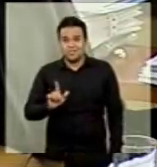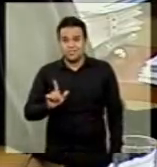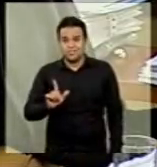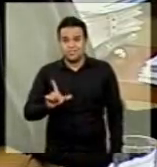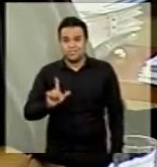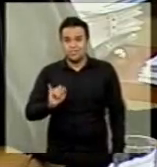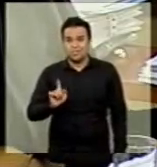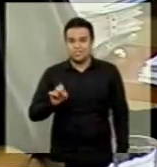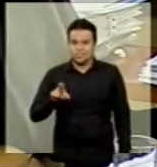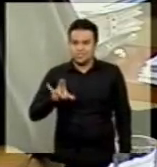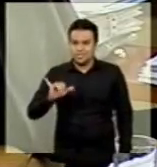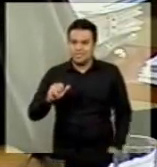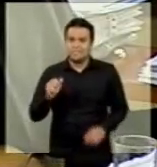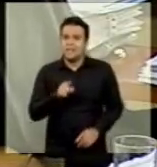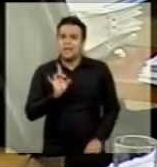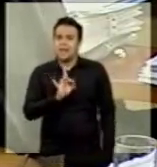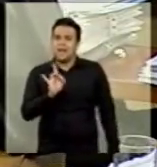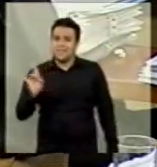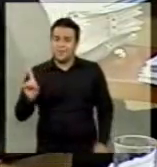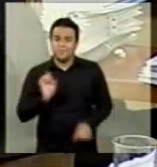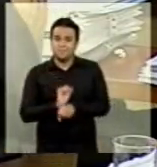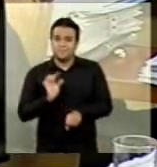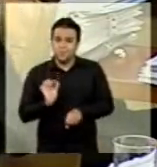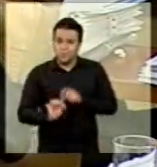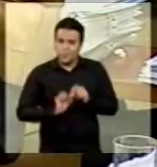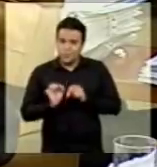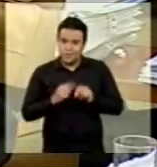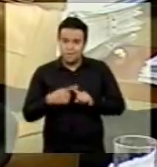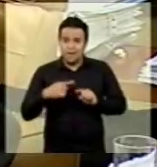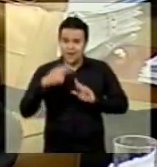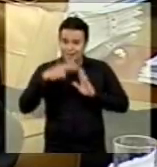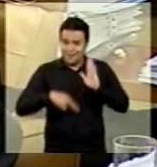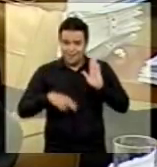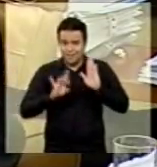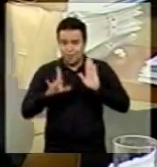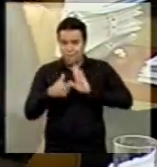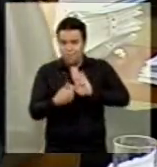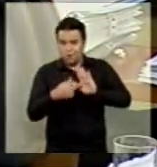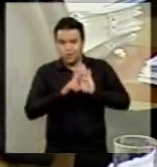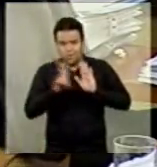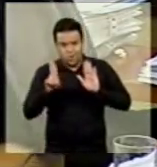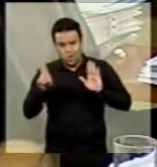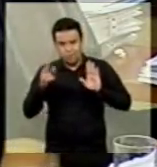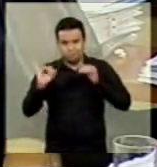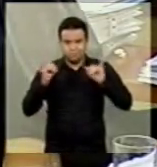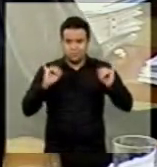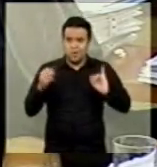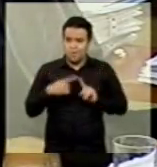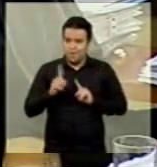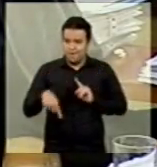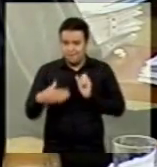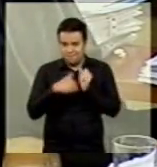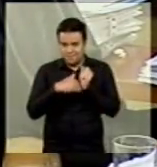está aguardando cada um destes? Sem fazer leitura de nomes, até porque alguns deles correm sob